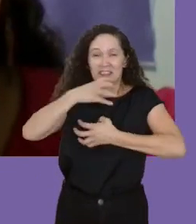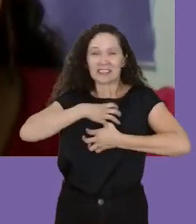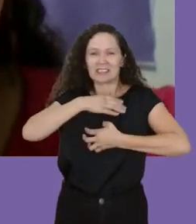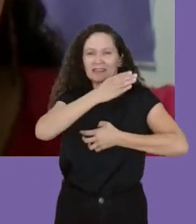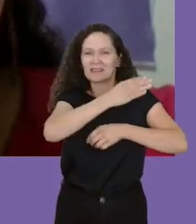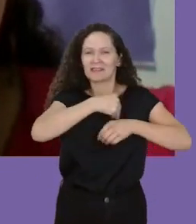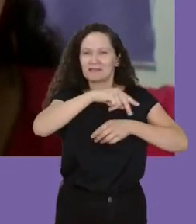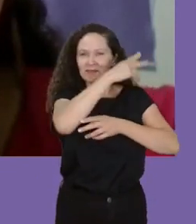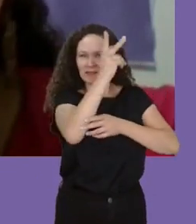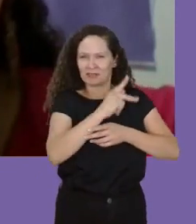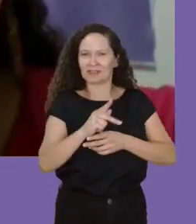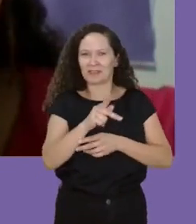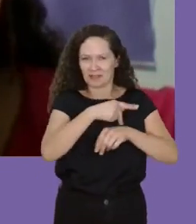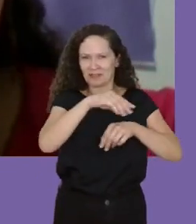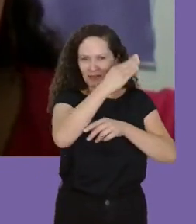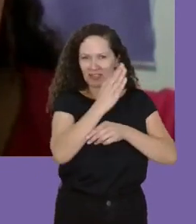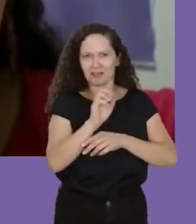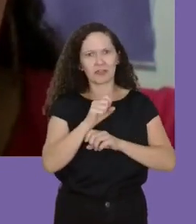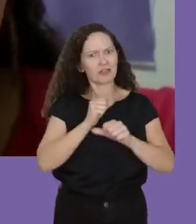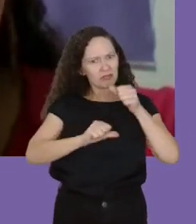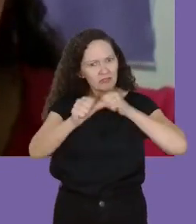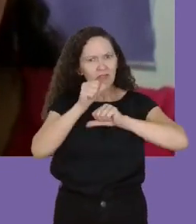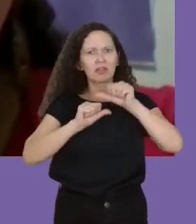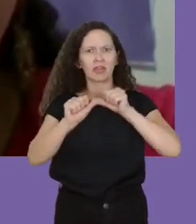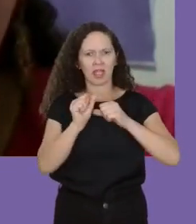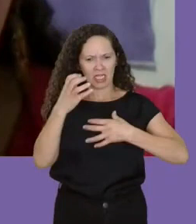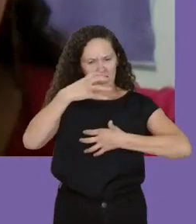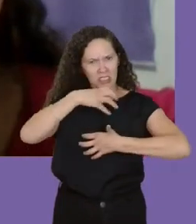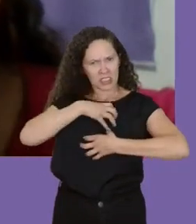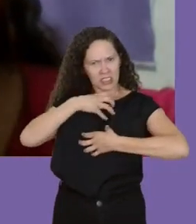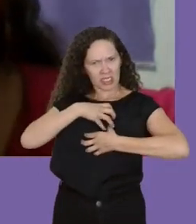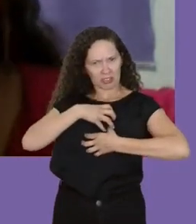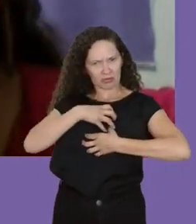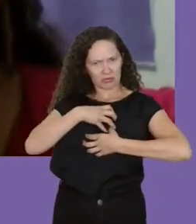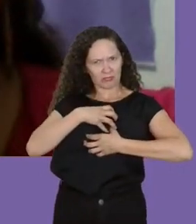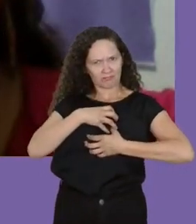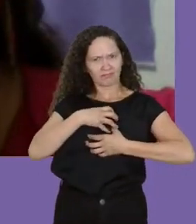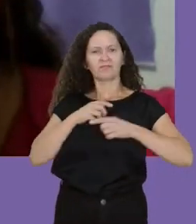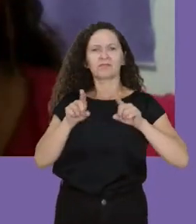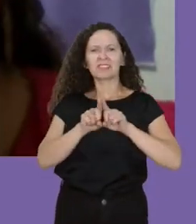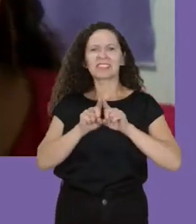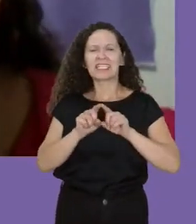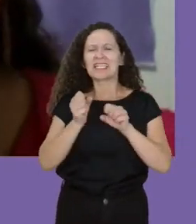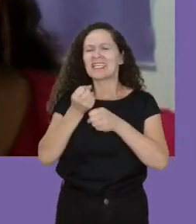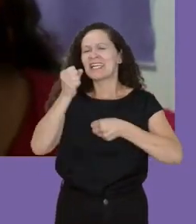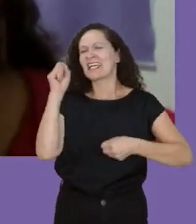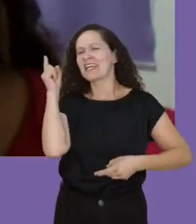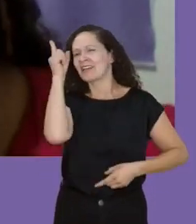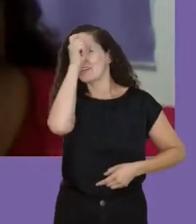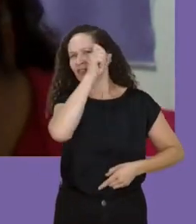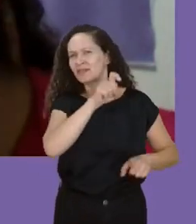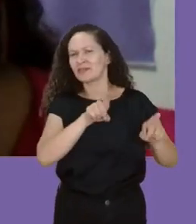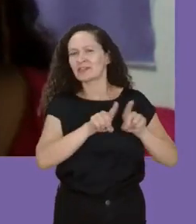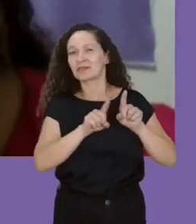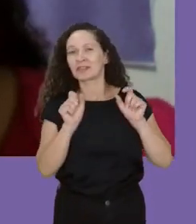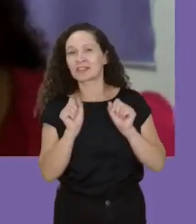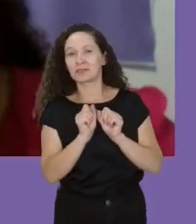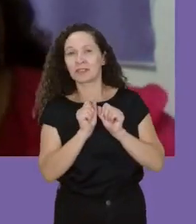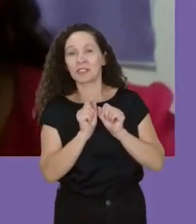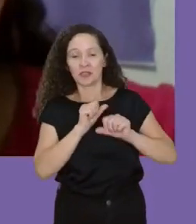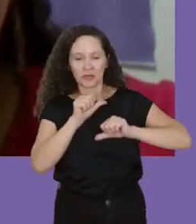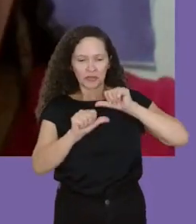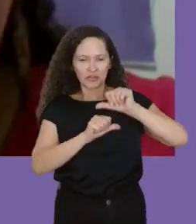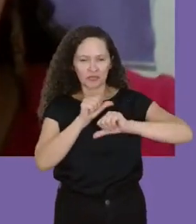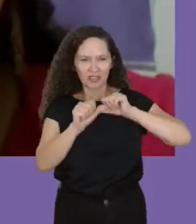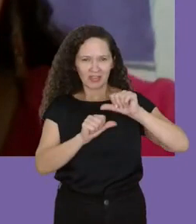precisa desconstruir, né? O processo de internalização ele é grande, assim como o processo de desconstrução